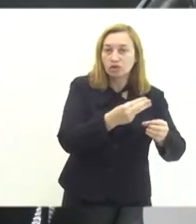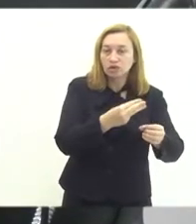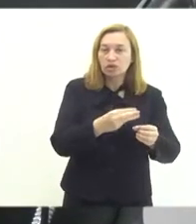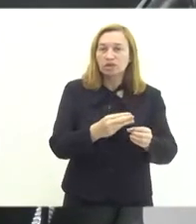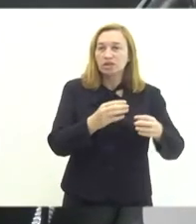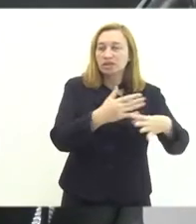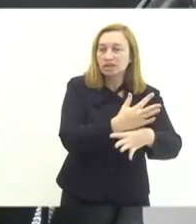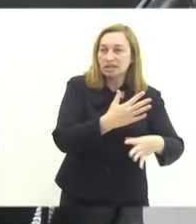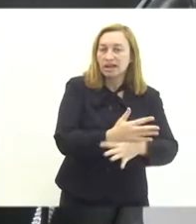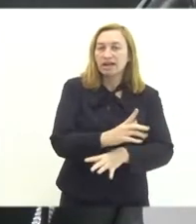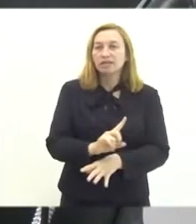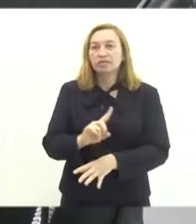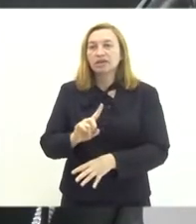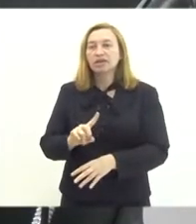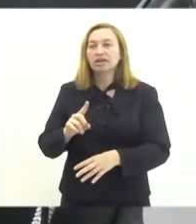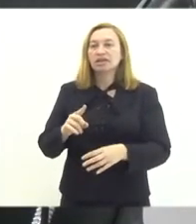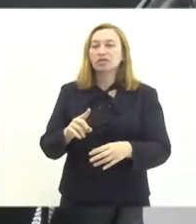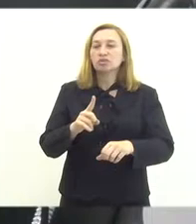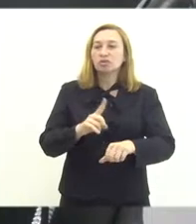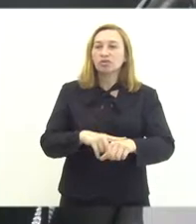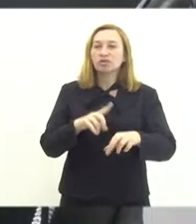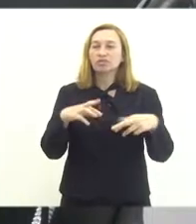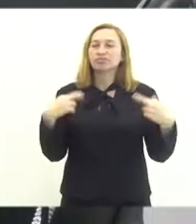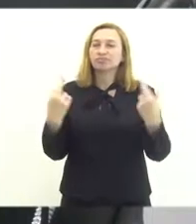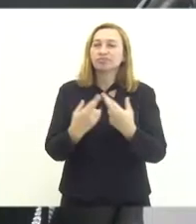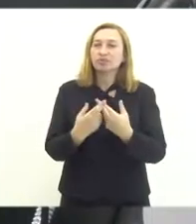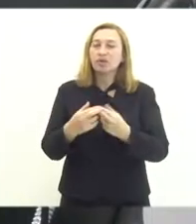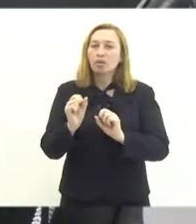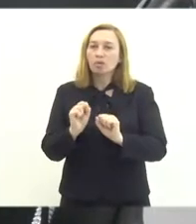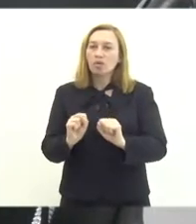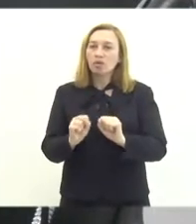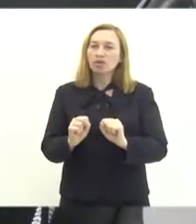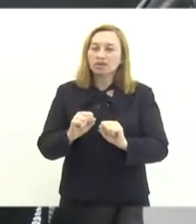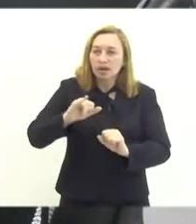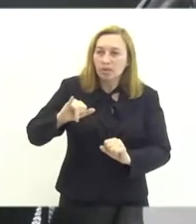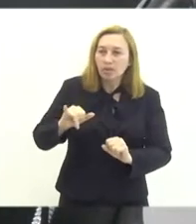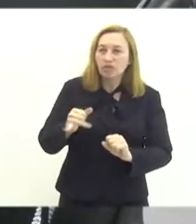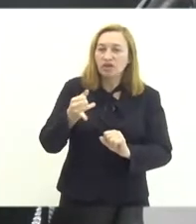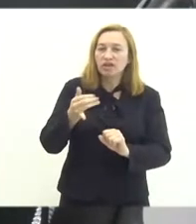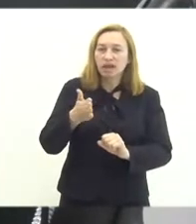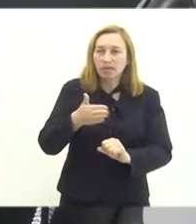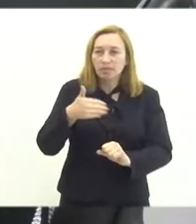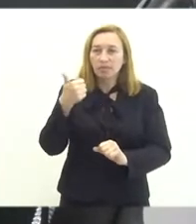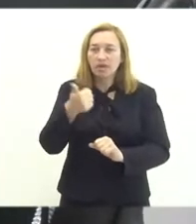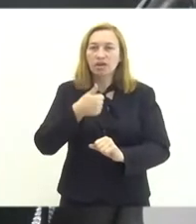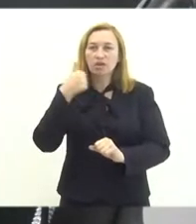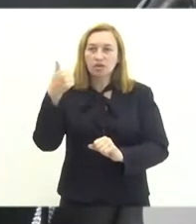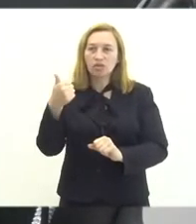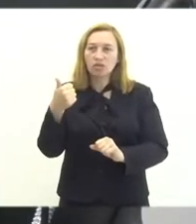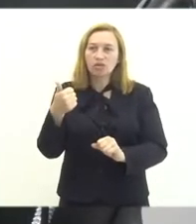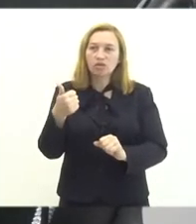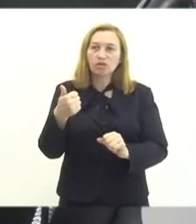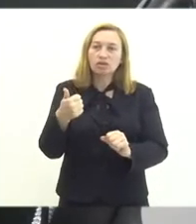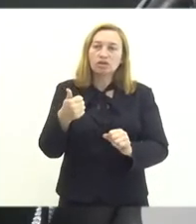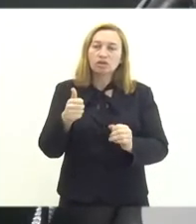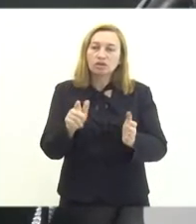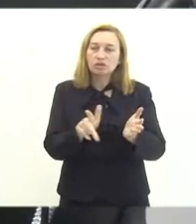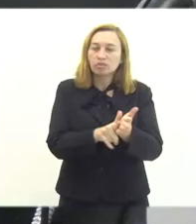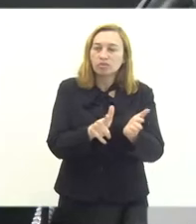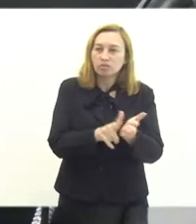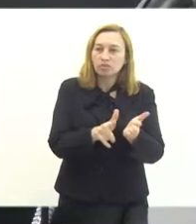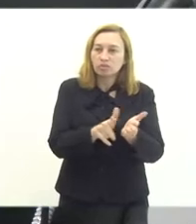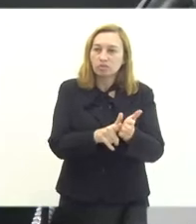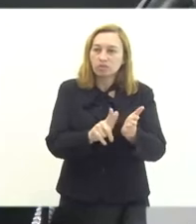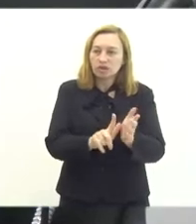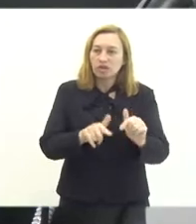para que através dessa audiência a gente possa tirar o maior número de Aproveite possível e tirar do Papel políticas públicas